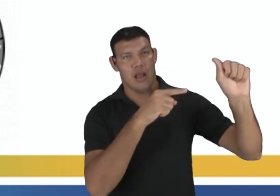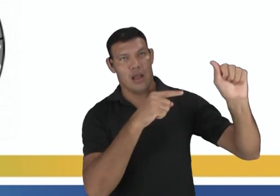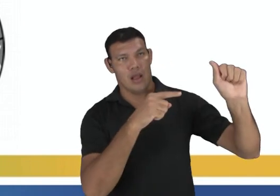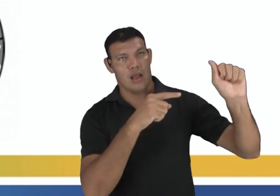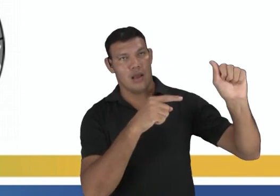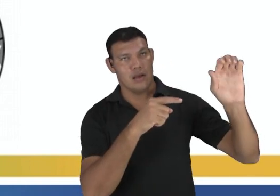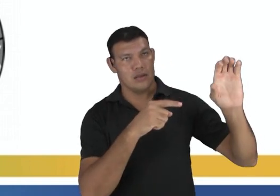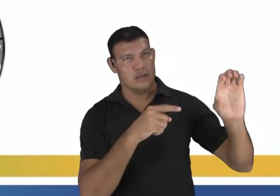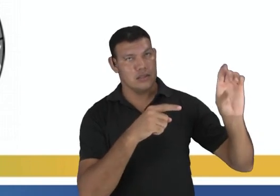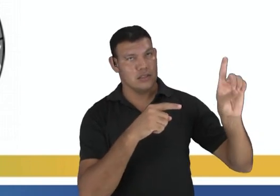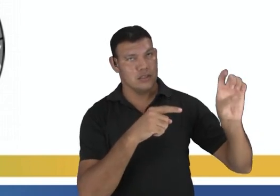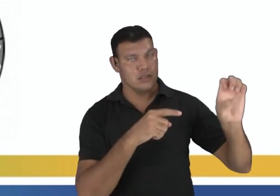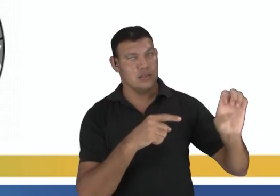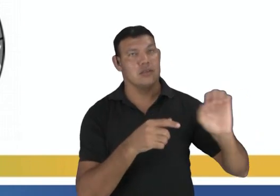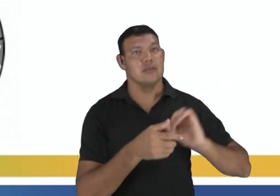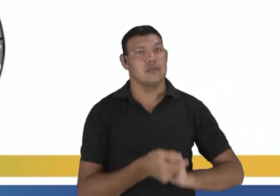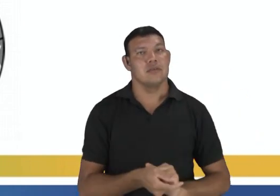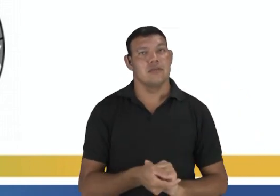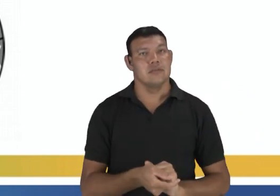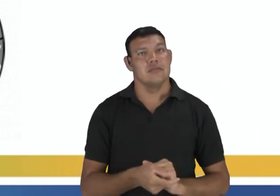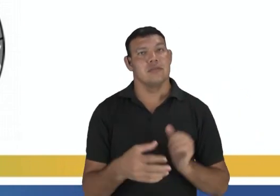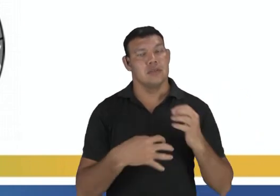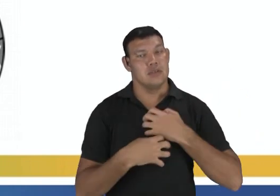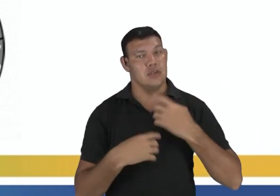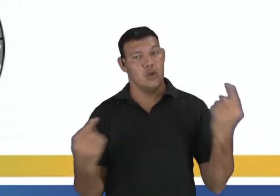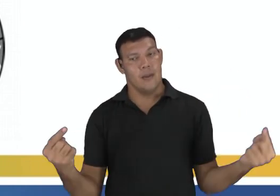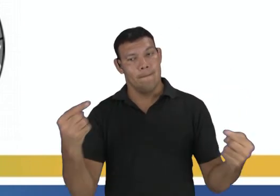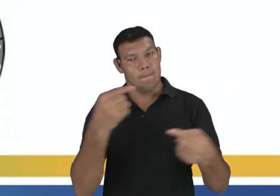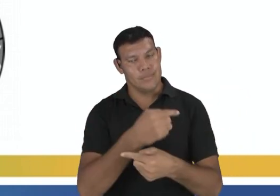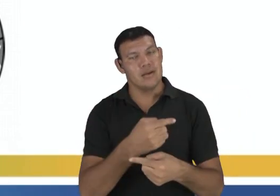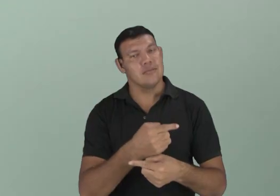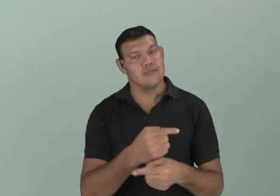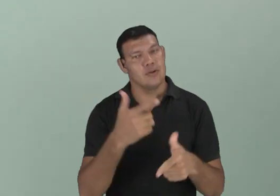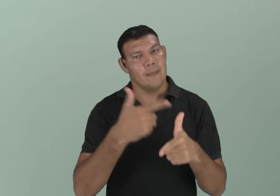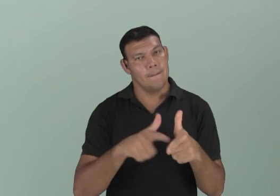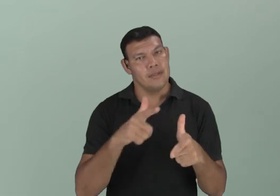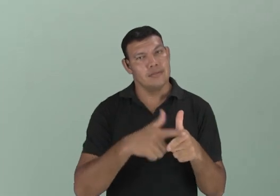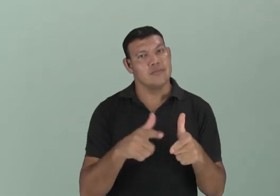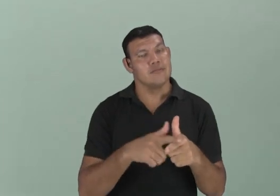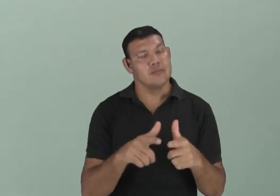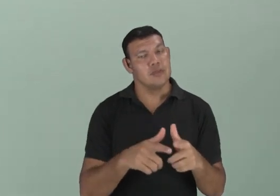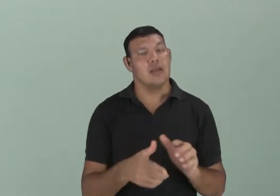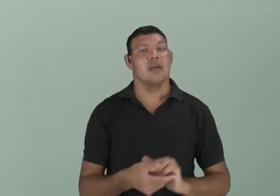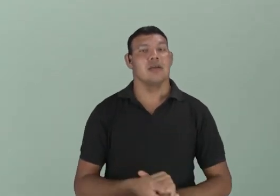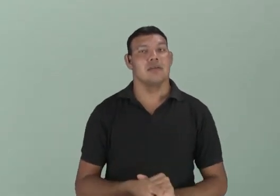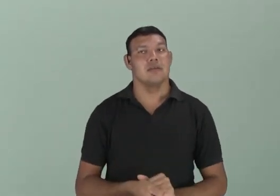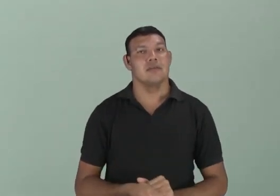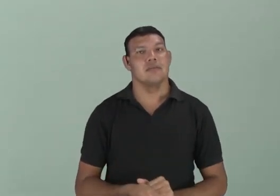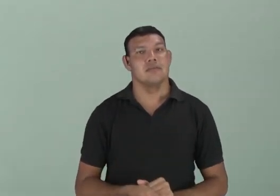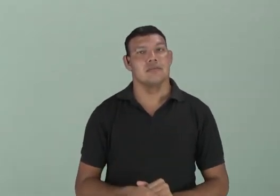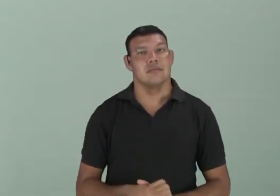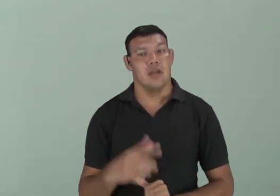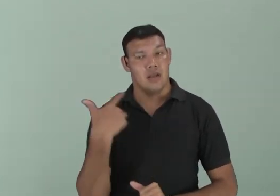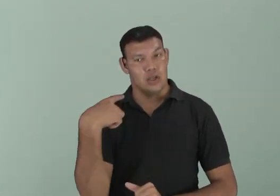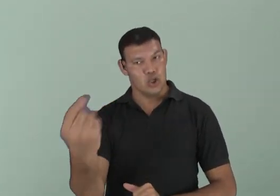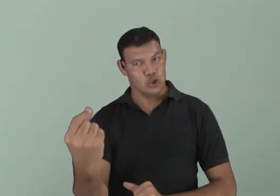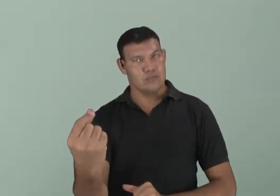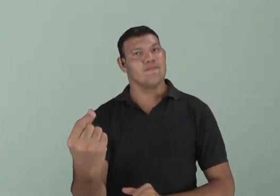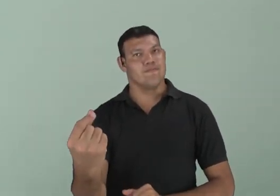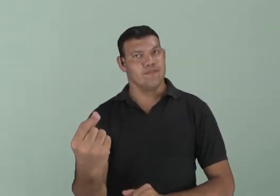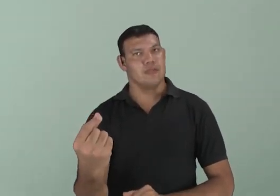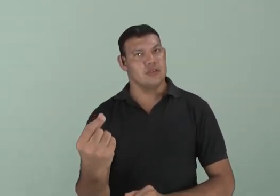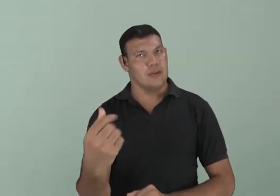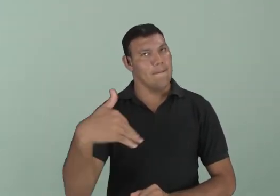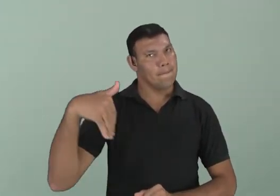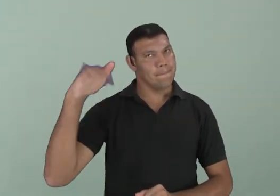com exceção da A, diz que é no sentido oposto. No sentido oposto seria um problema, porque somaria ainda mais essas velocidades. Então, no